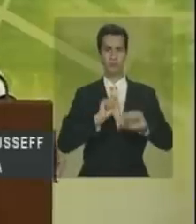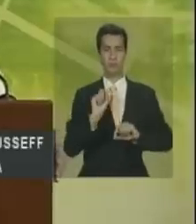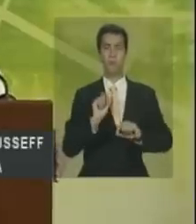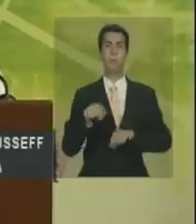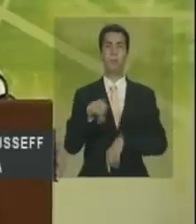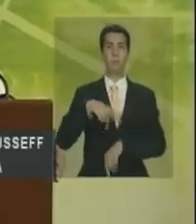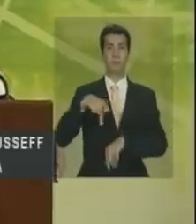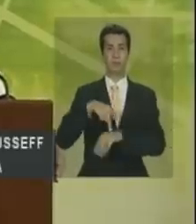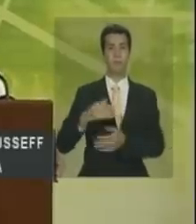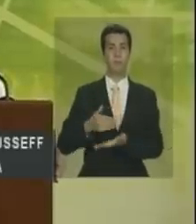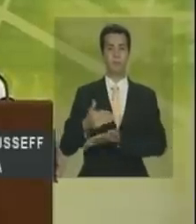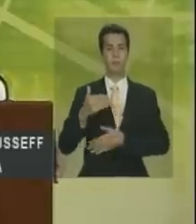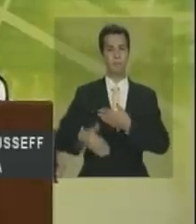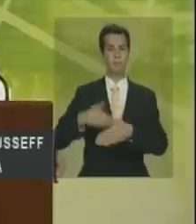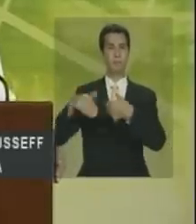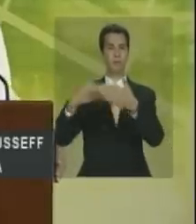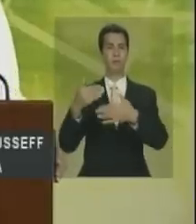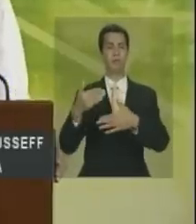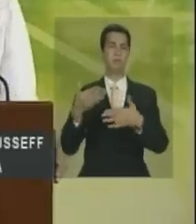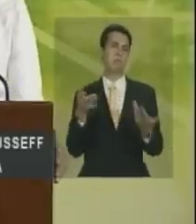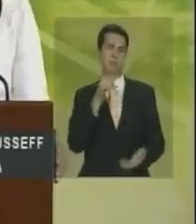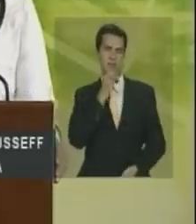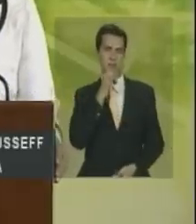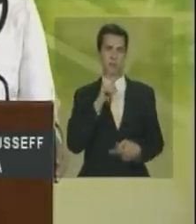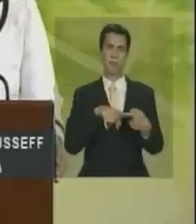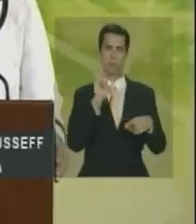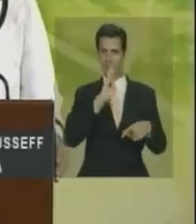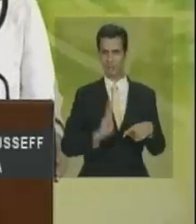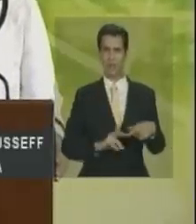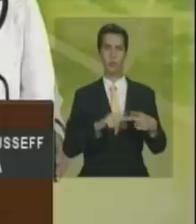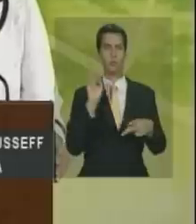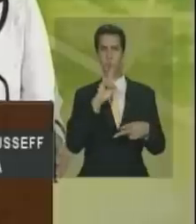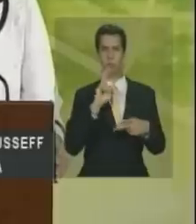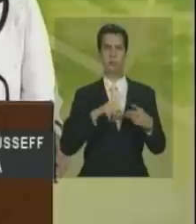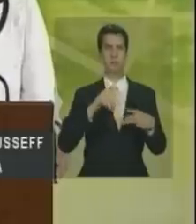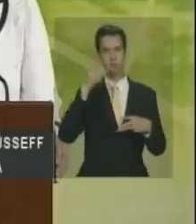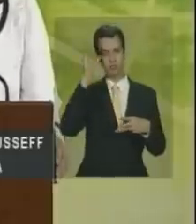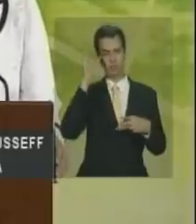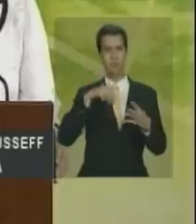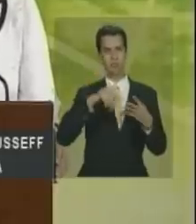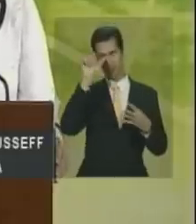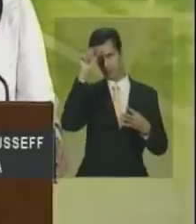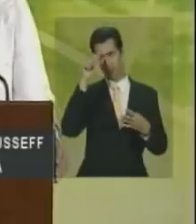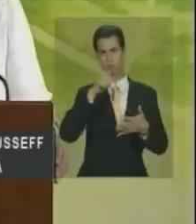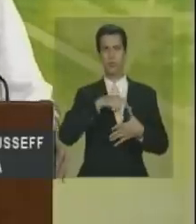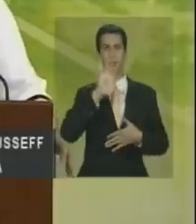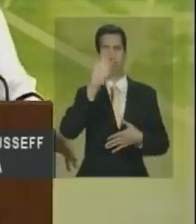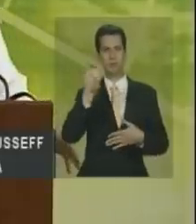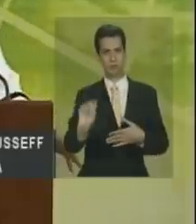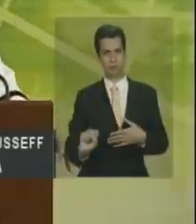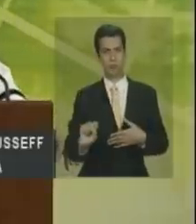em desenvolvimento, como o Brasil, a Rússia, a Índia, a China e a África do Sul,